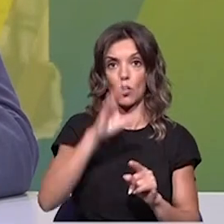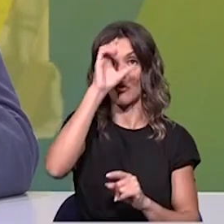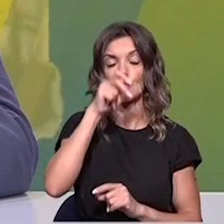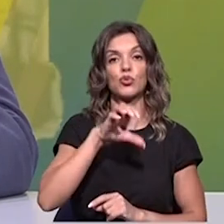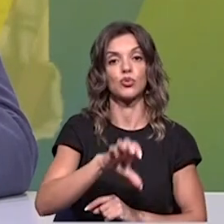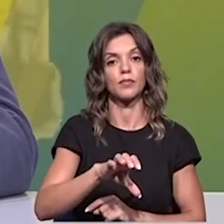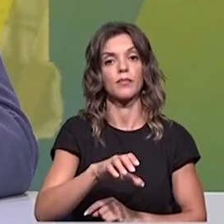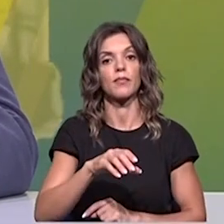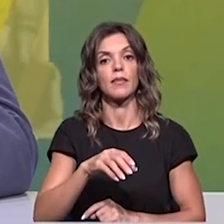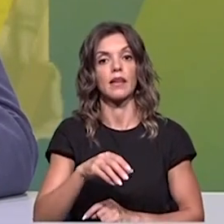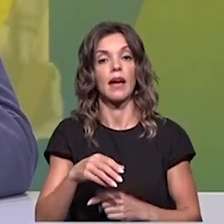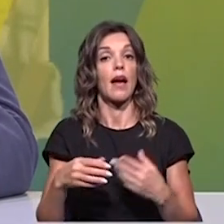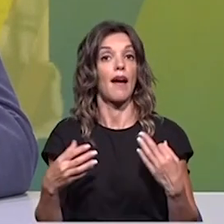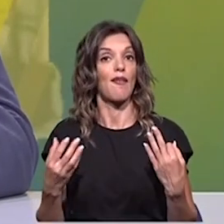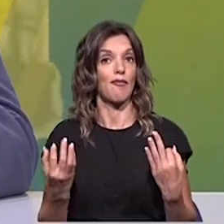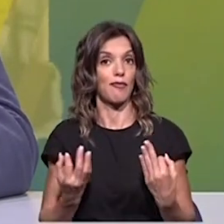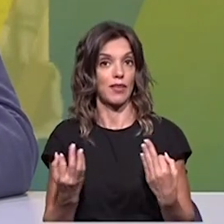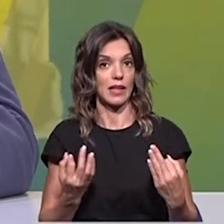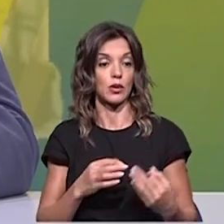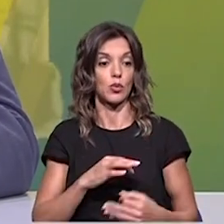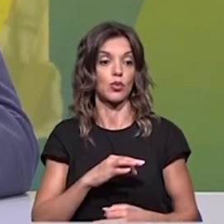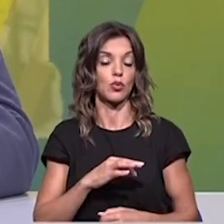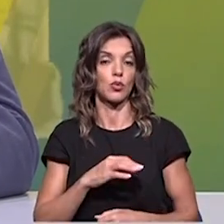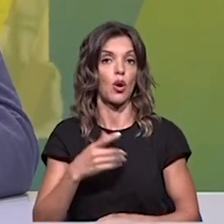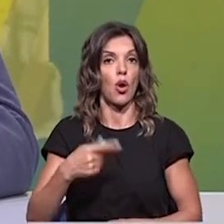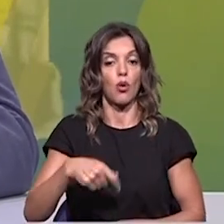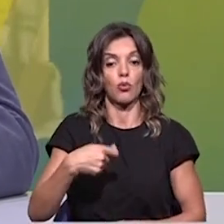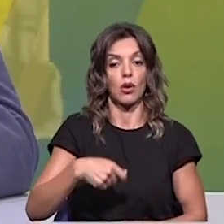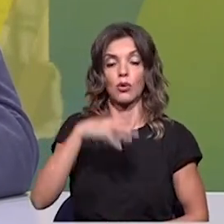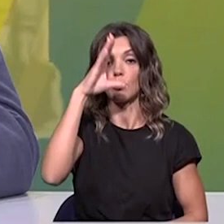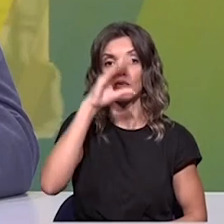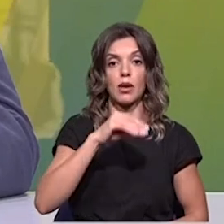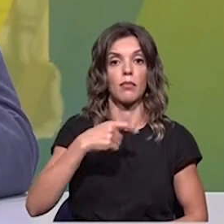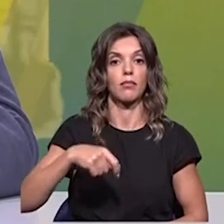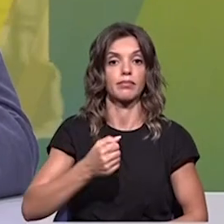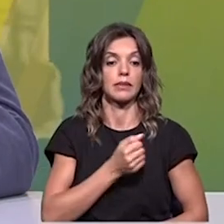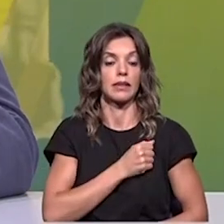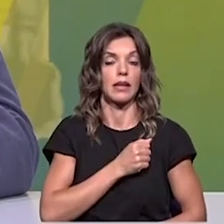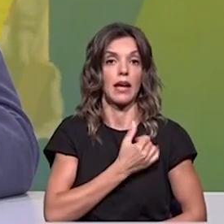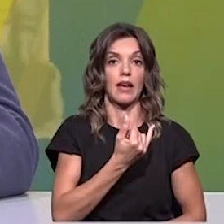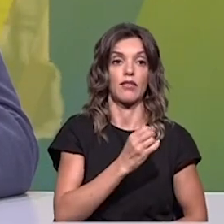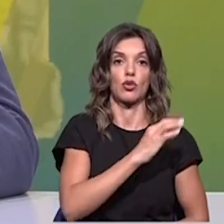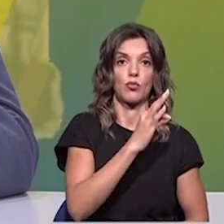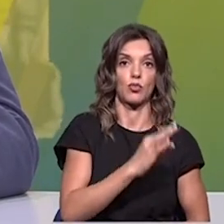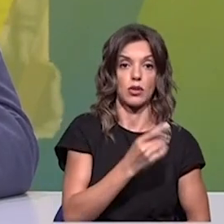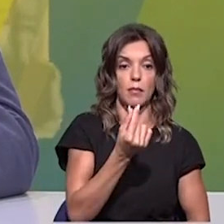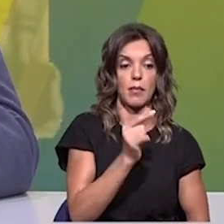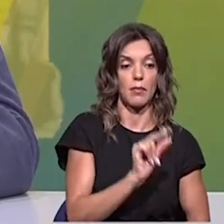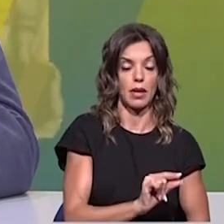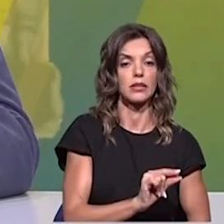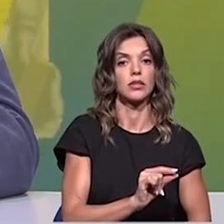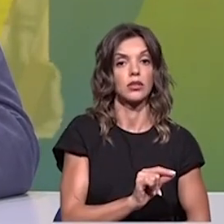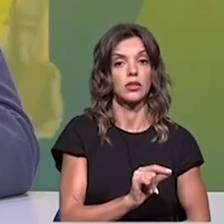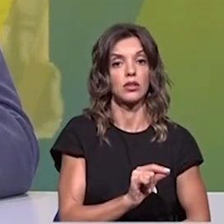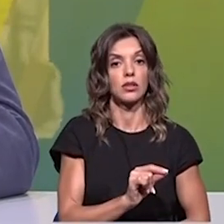É verdade é que os próprios senhores querem ainda não sabem podem enganar uma casa 20% é com este Ah mais baixo o valor do mercado